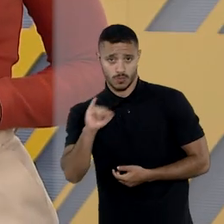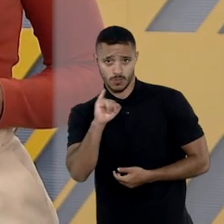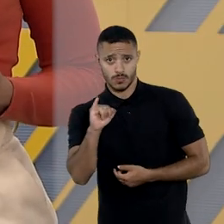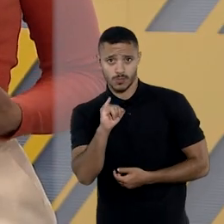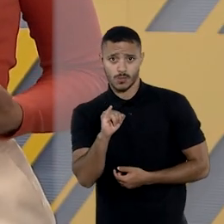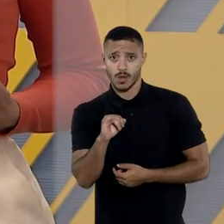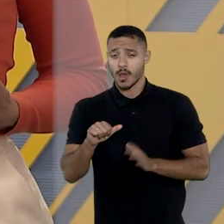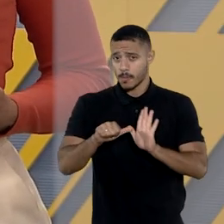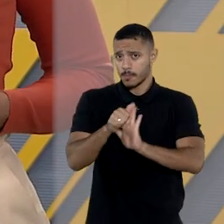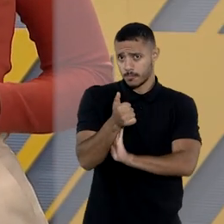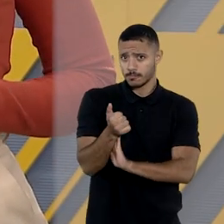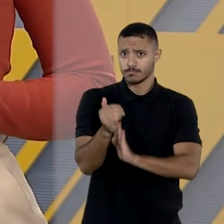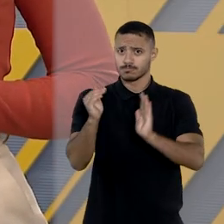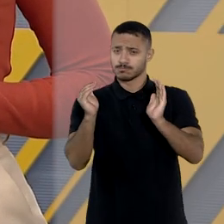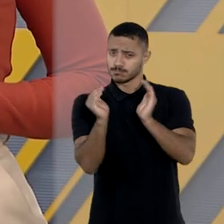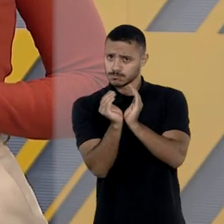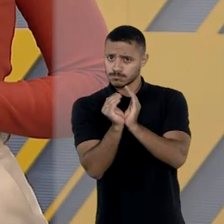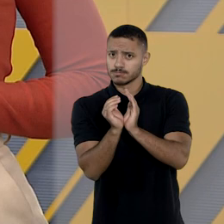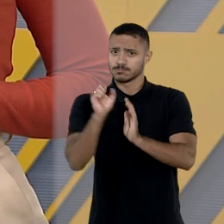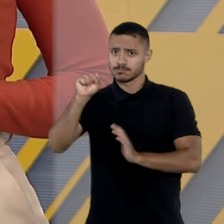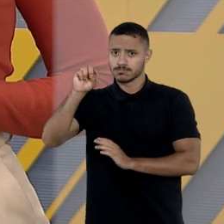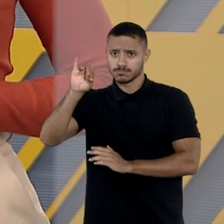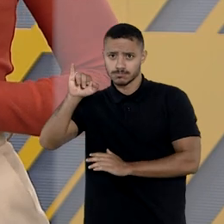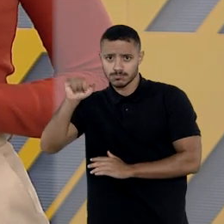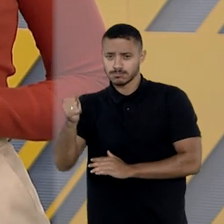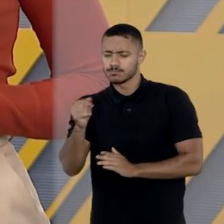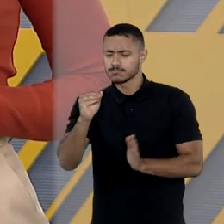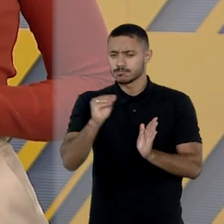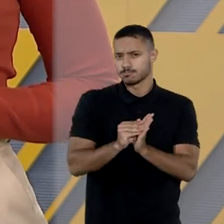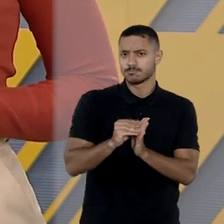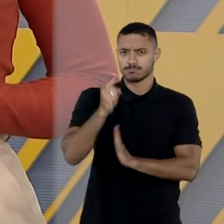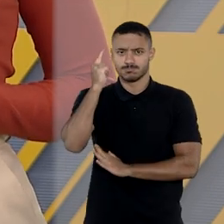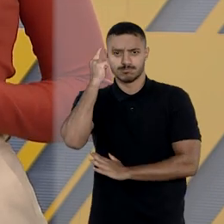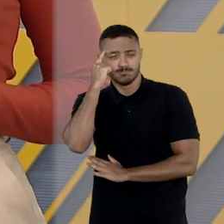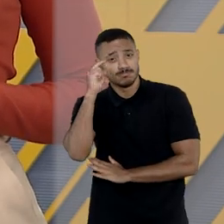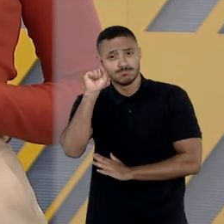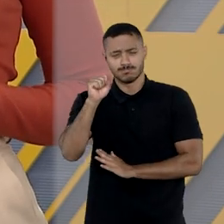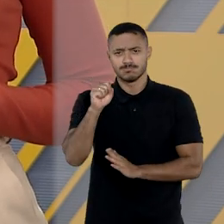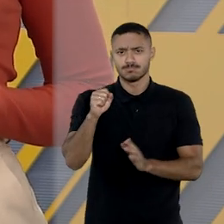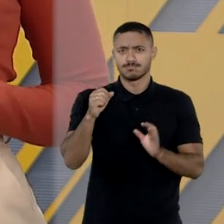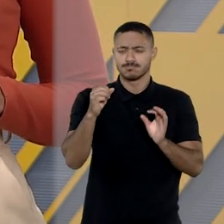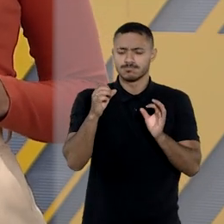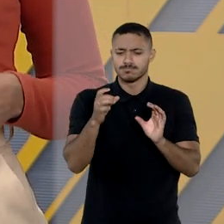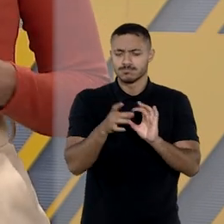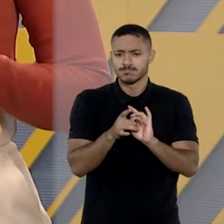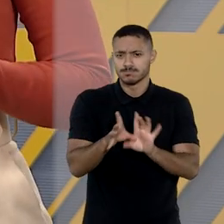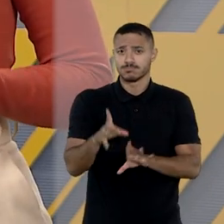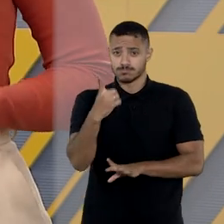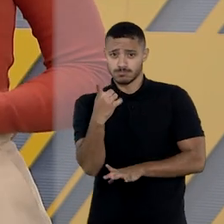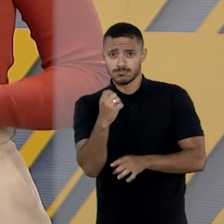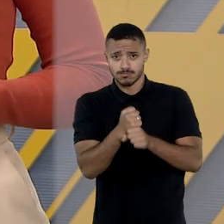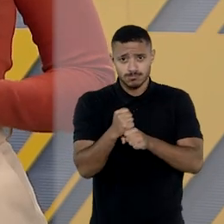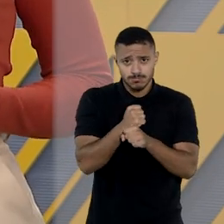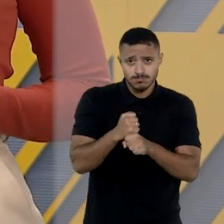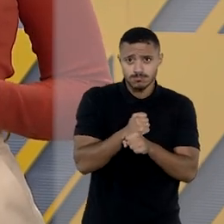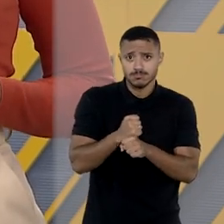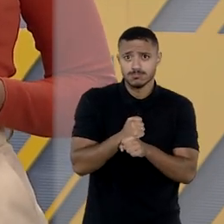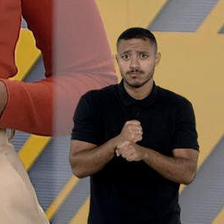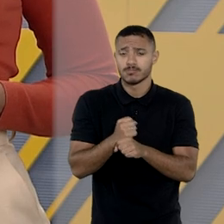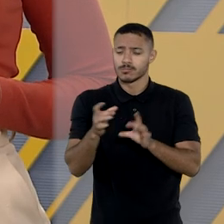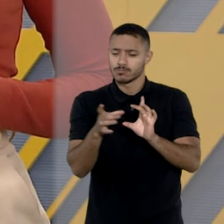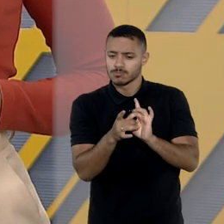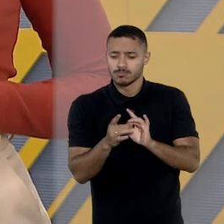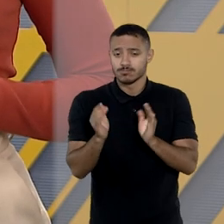Olá! A primeira turma do Superior Tribunal de Justiça manteve decisão que estabeleceu o prazo de até um ano para que